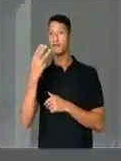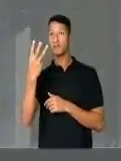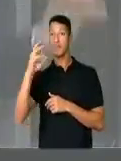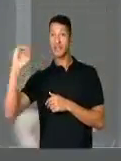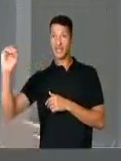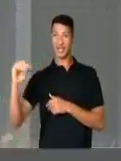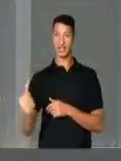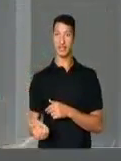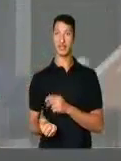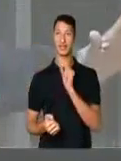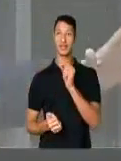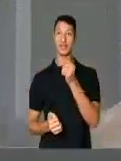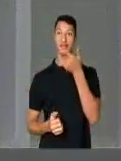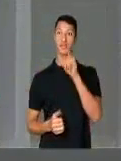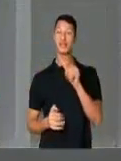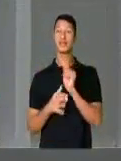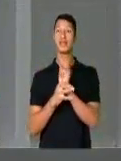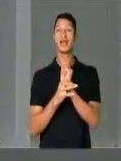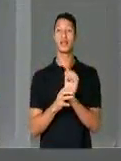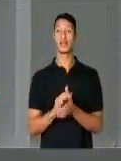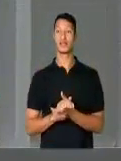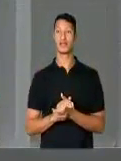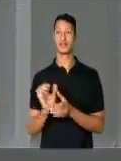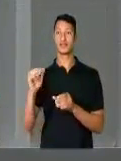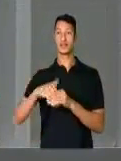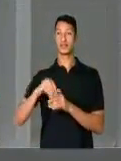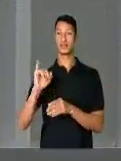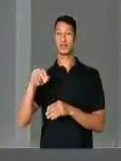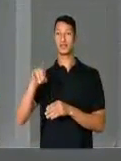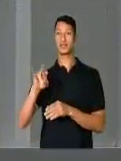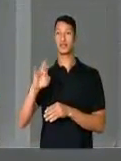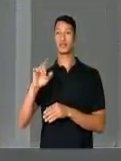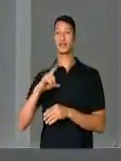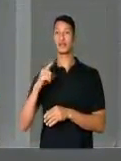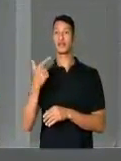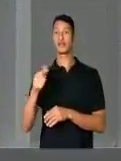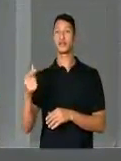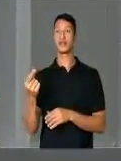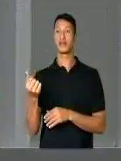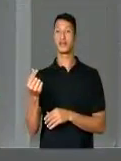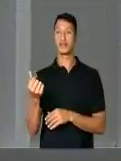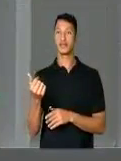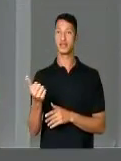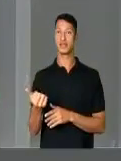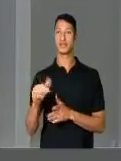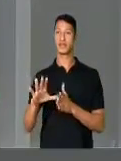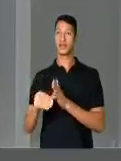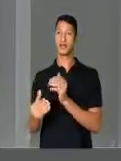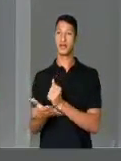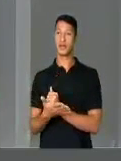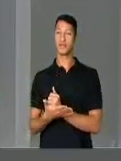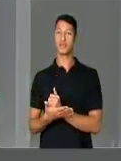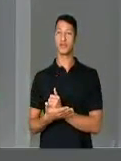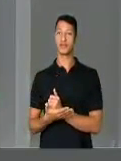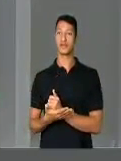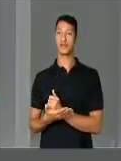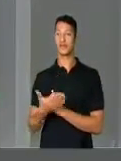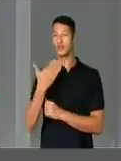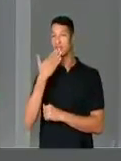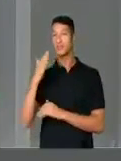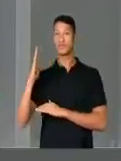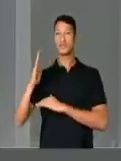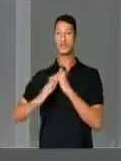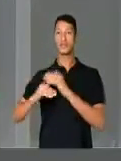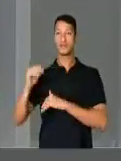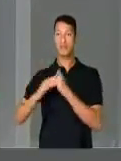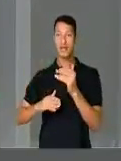para 30. Quem é que nos garante que a eleição indireta não vai ter dinheiro corrupção, esse